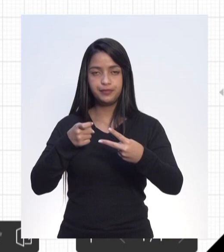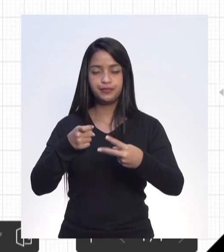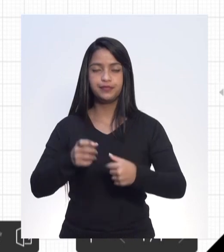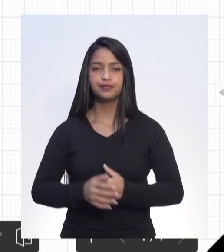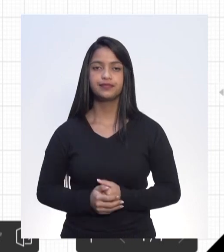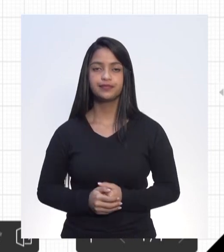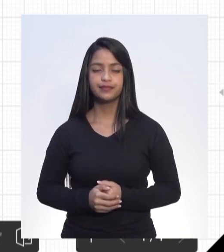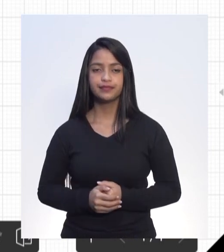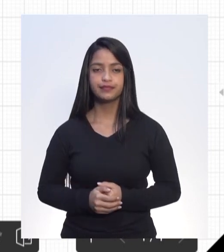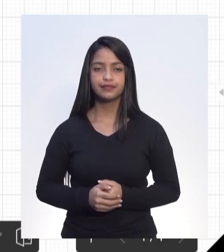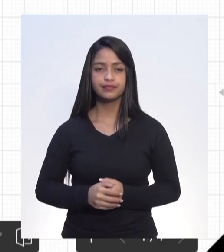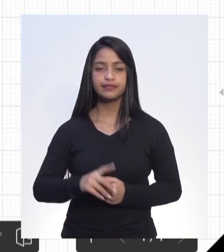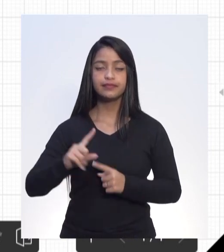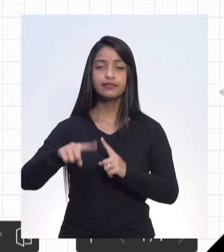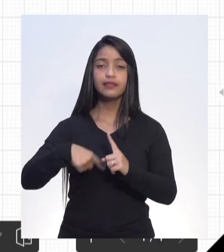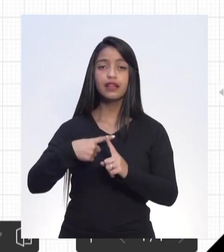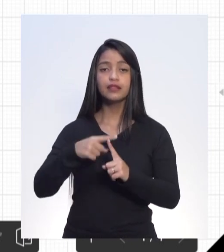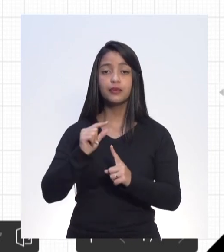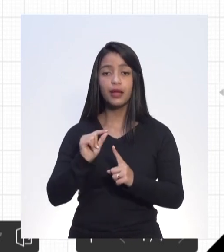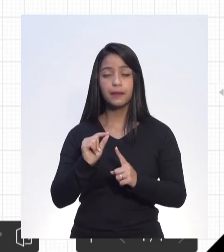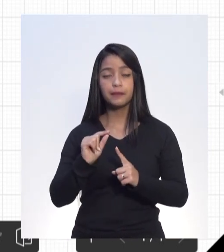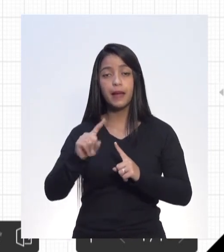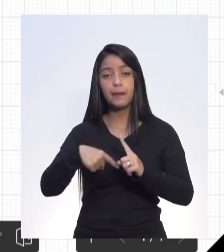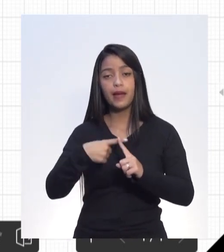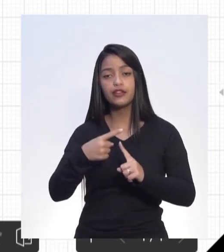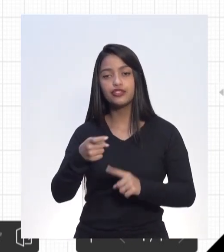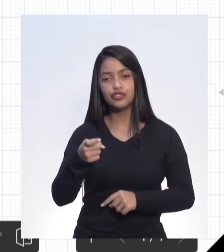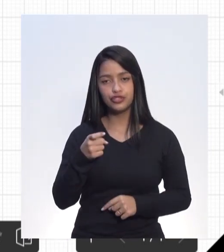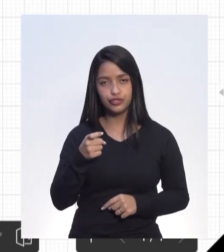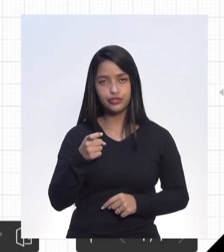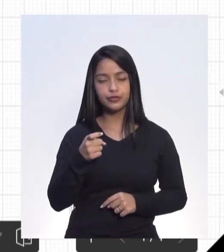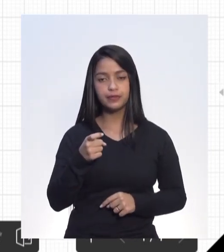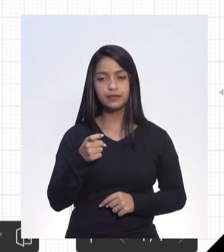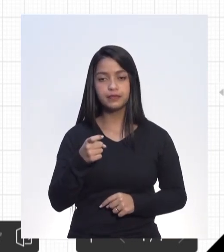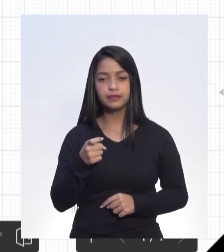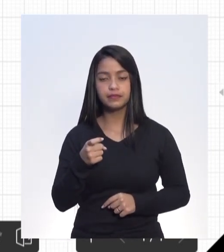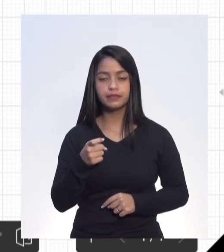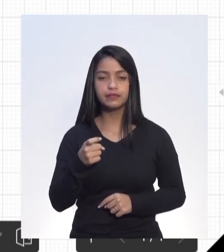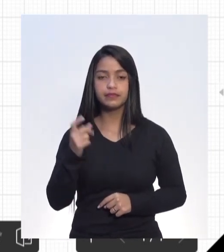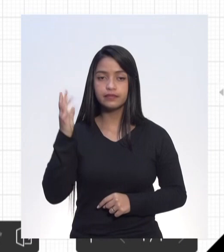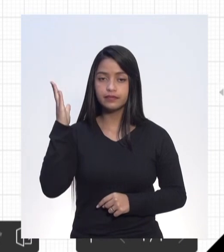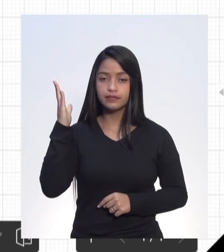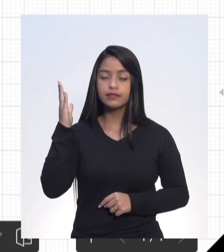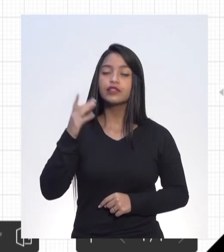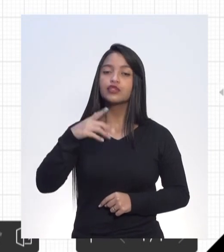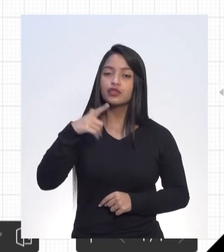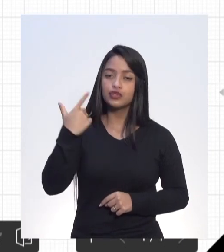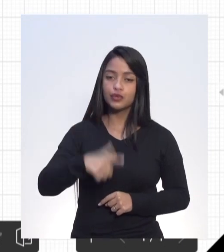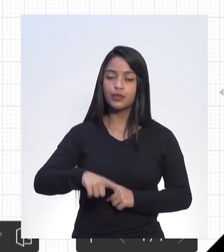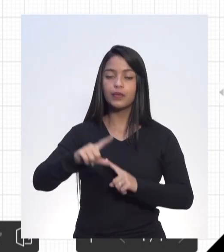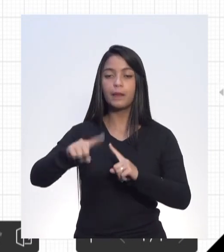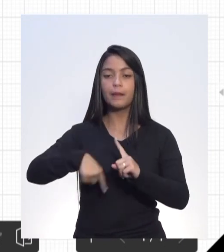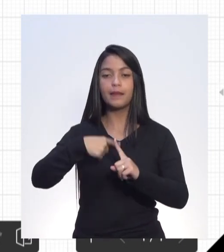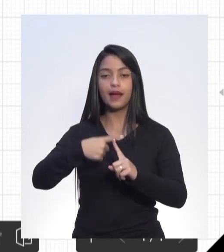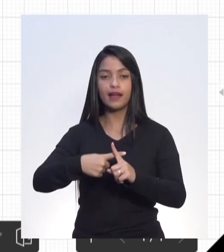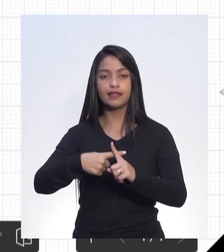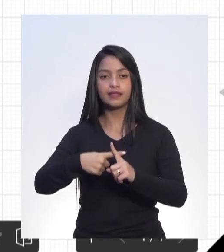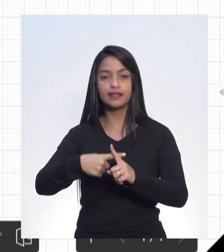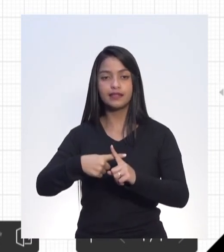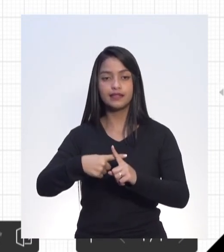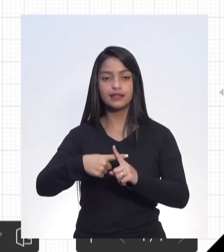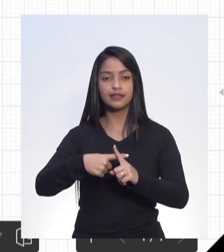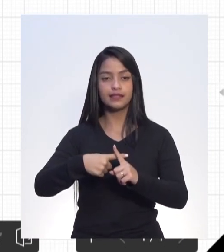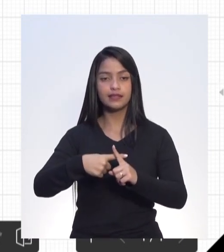lá, mais quem? Mais o x, e aí vai lá, novamente, mais quem? Mais o x,